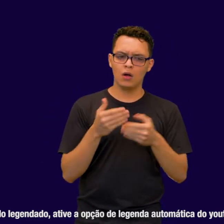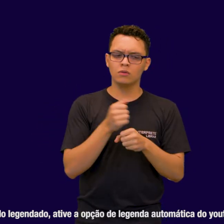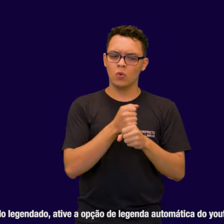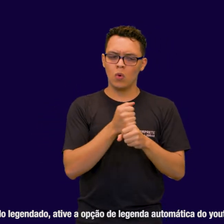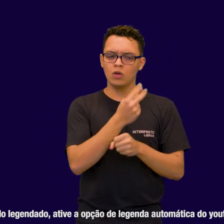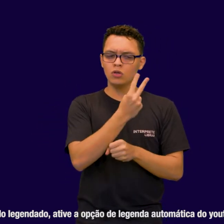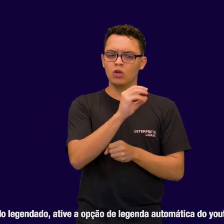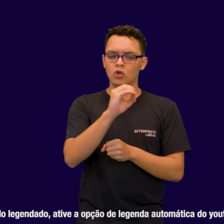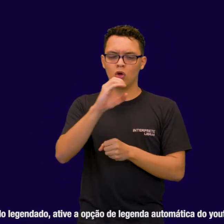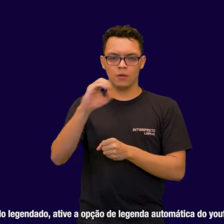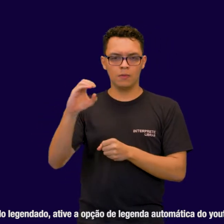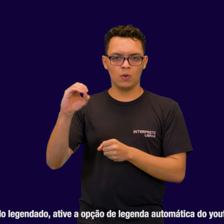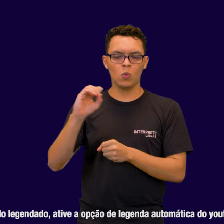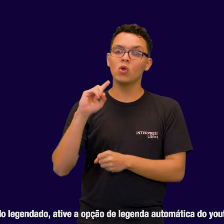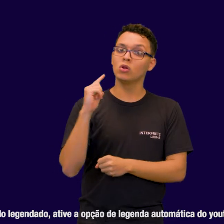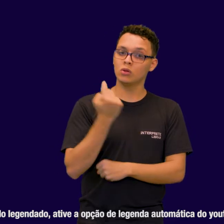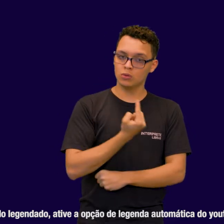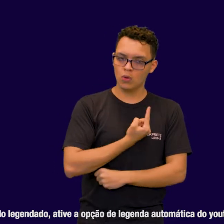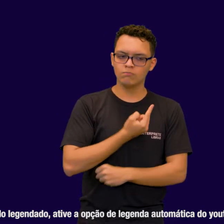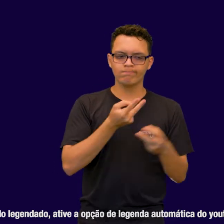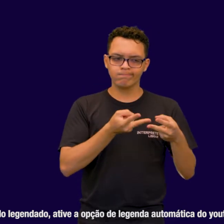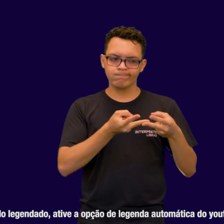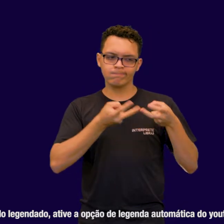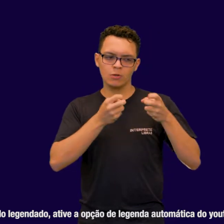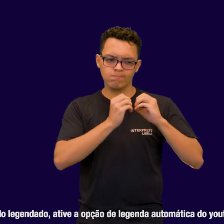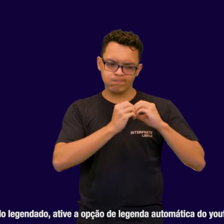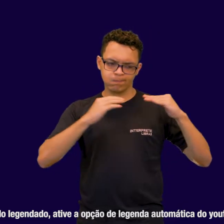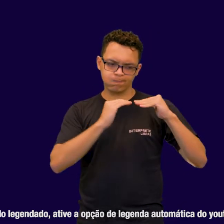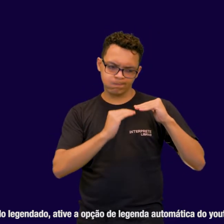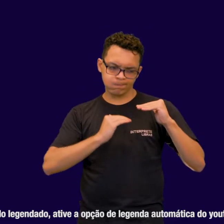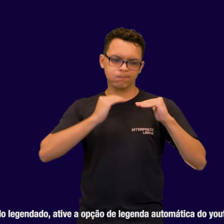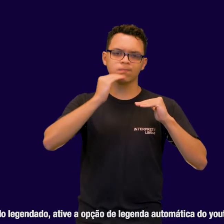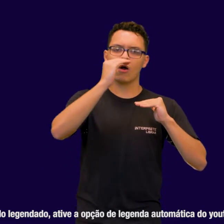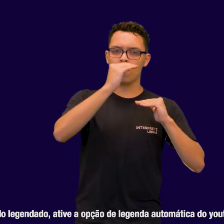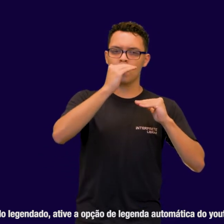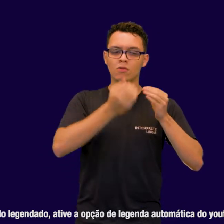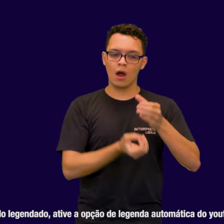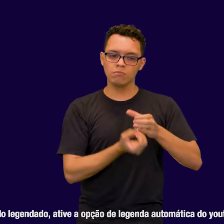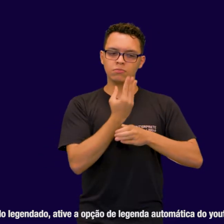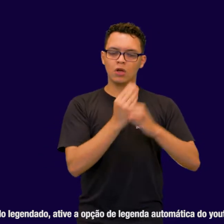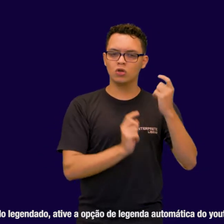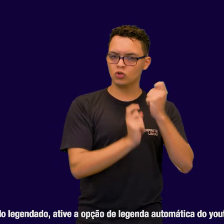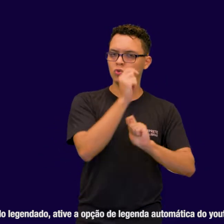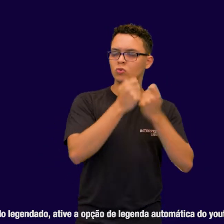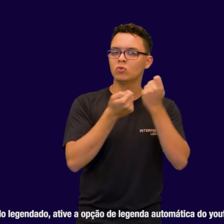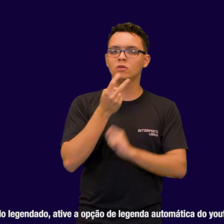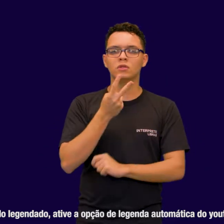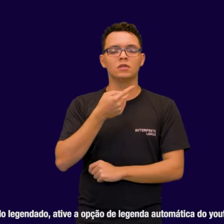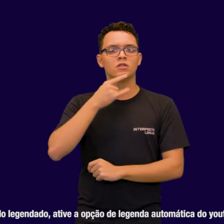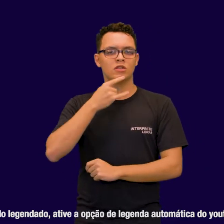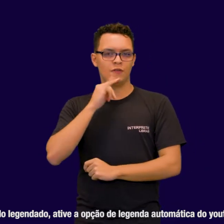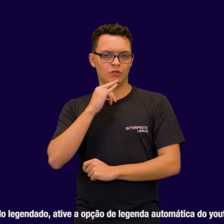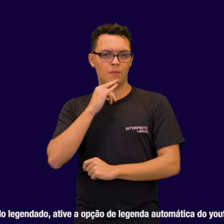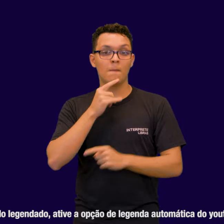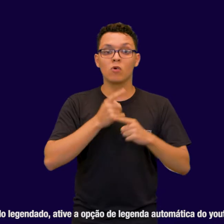anos 2000, a gente está vendo essa explosão de número de cervejarias abertas. Mostrou que era um